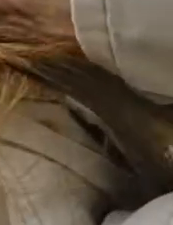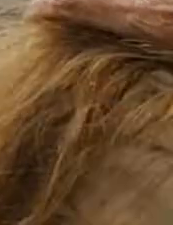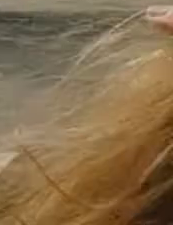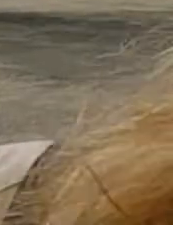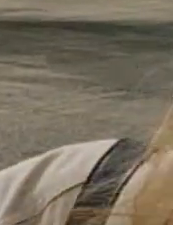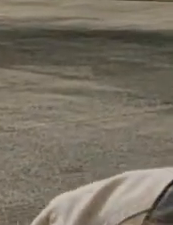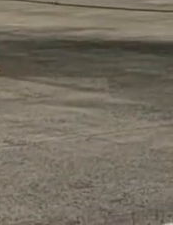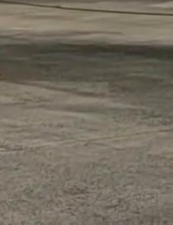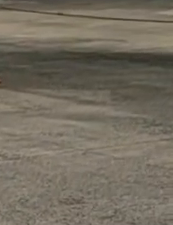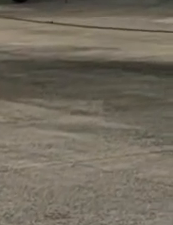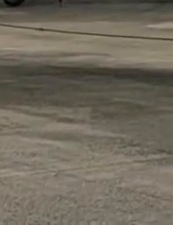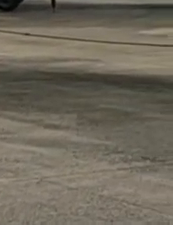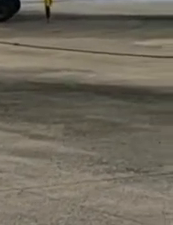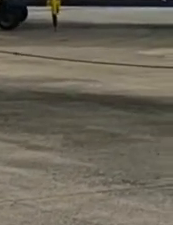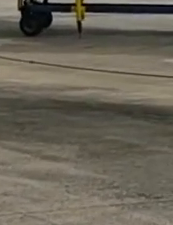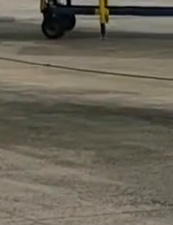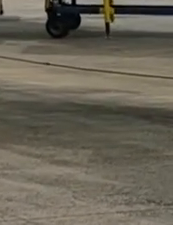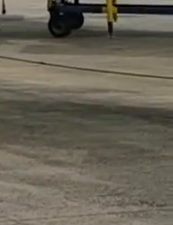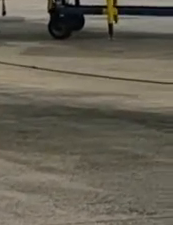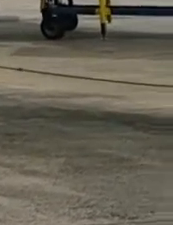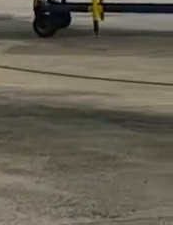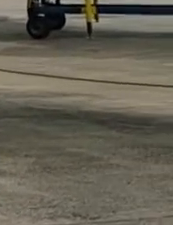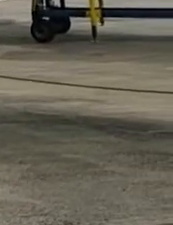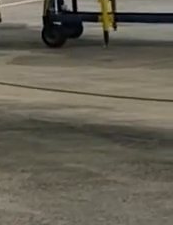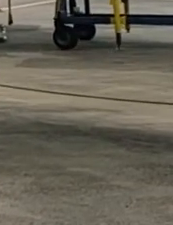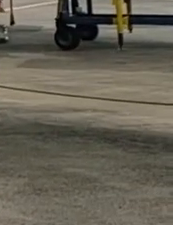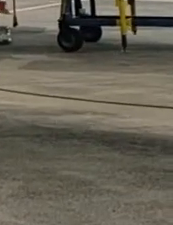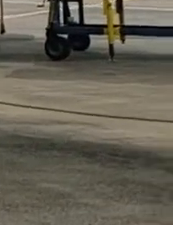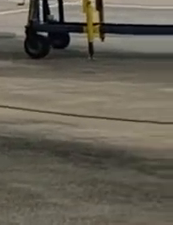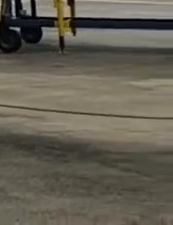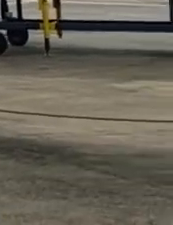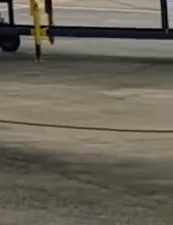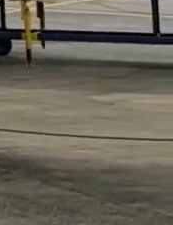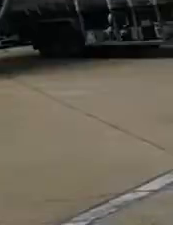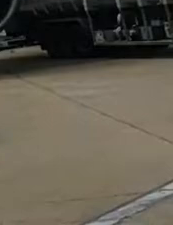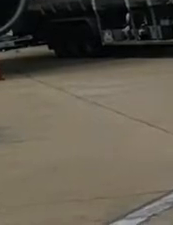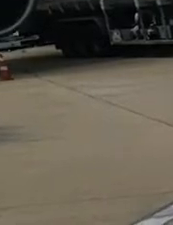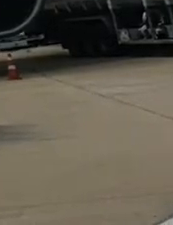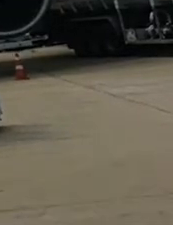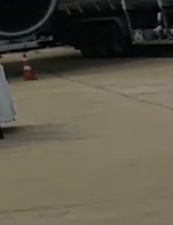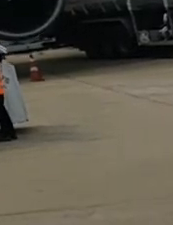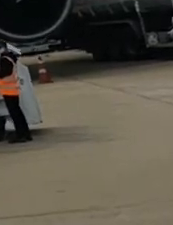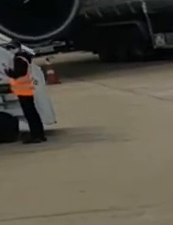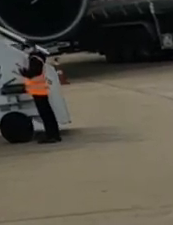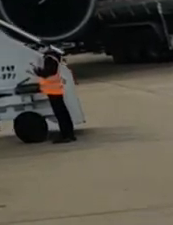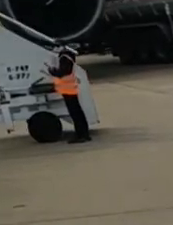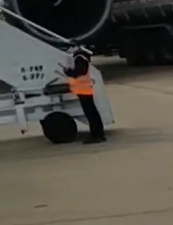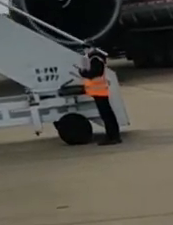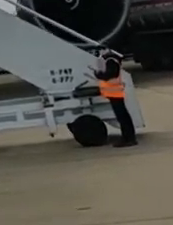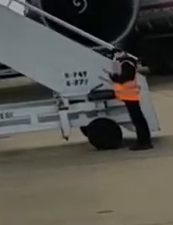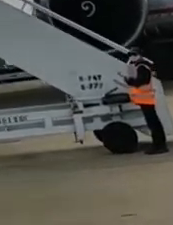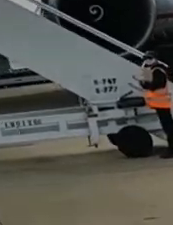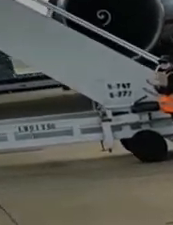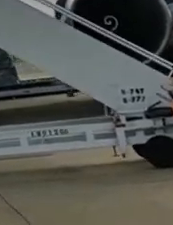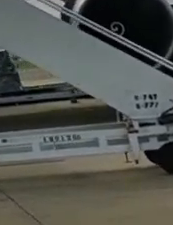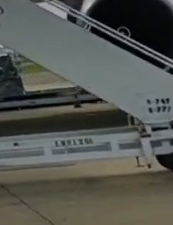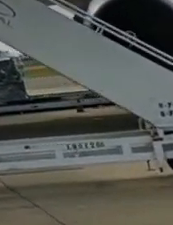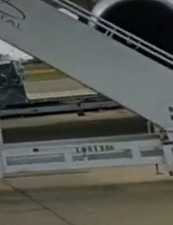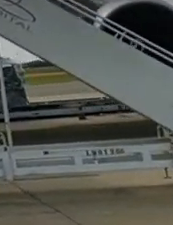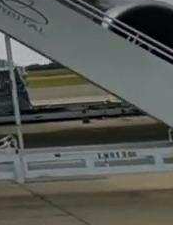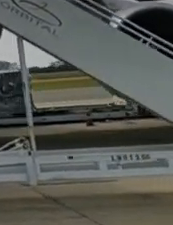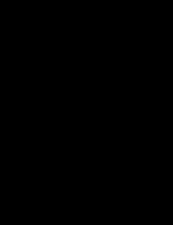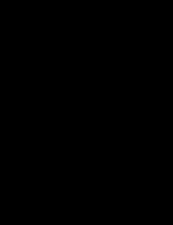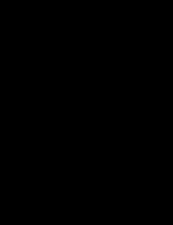Novas medidas no setor da aviação brasileira vão promover a melhoria dos serviços, além da redução de tarifas para viajantes e